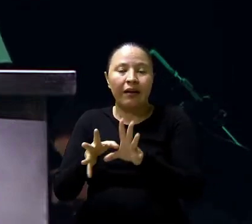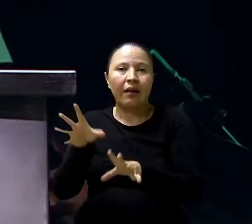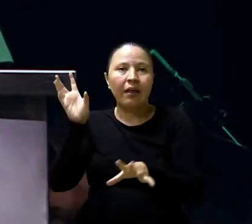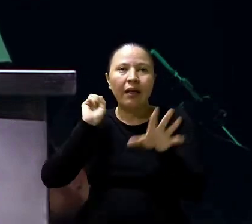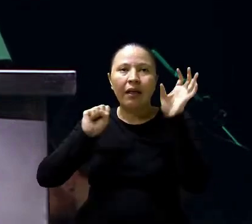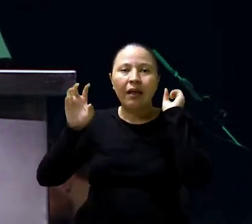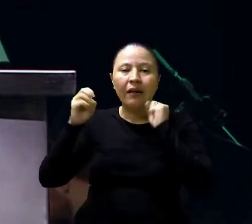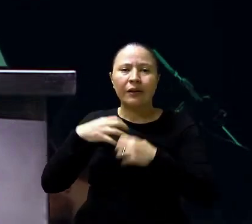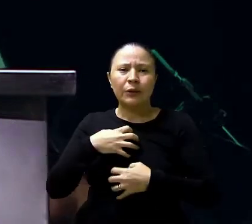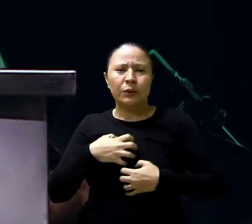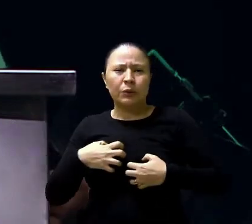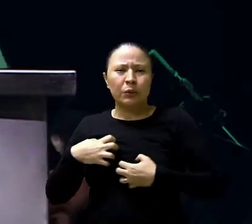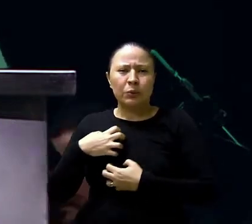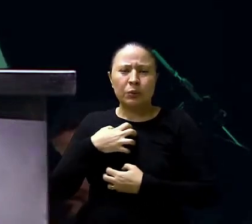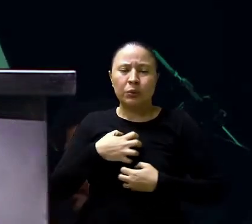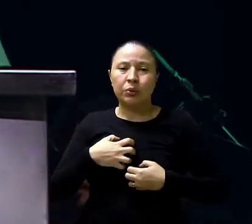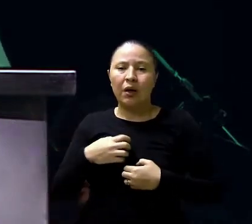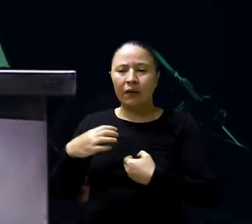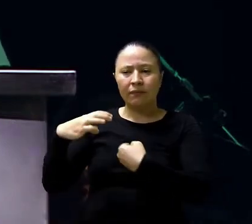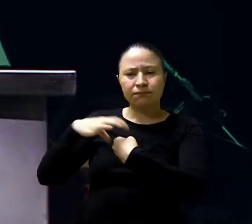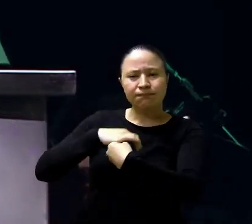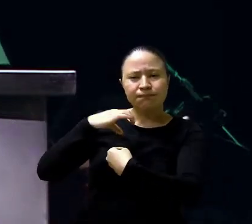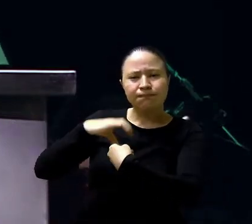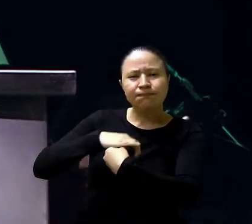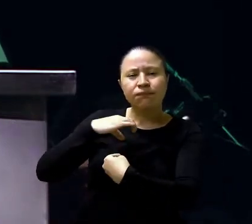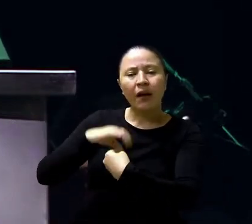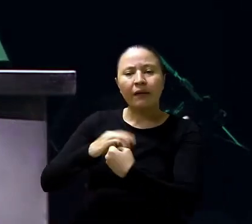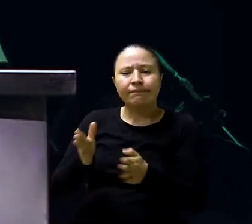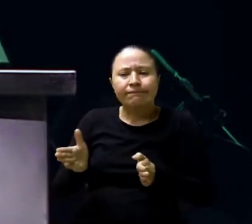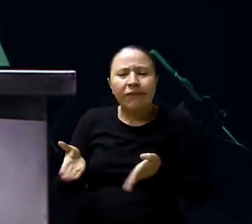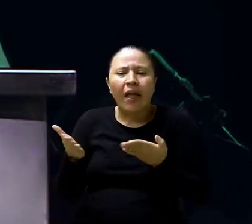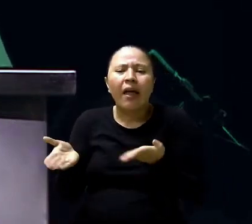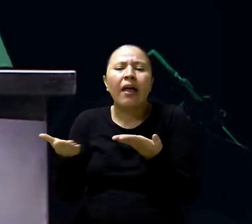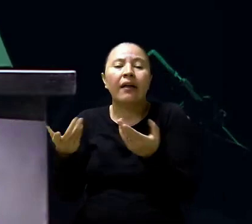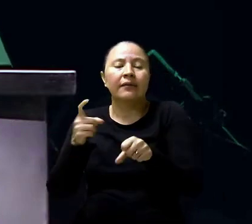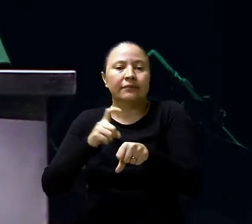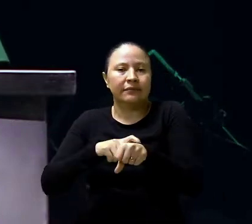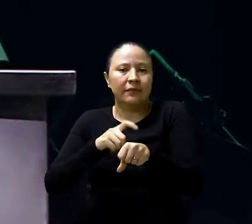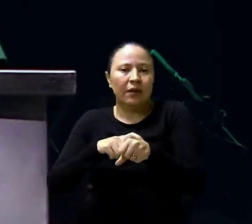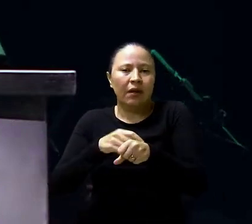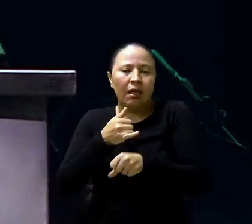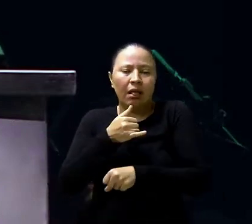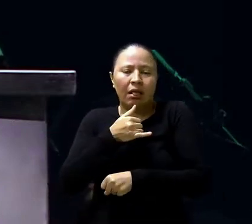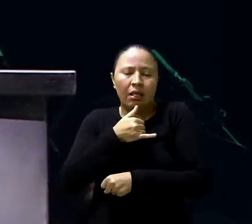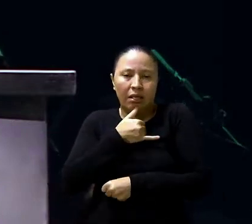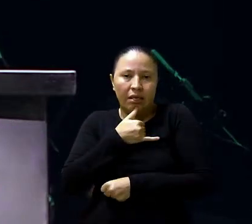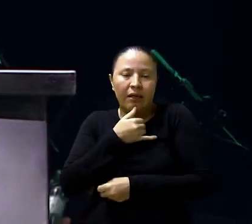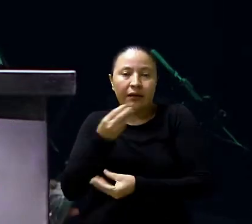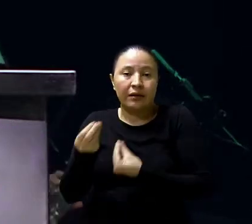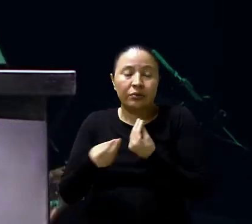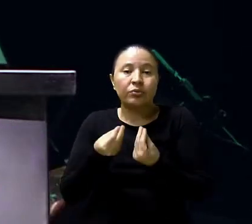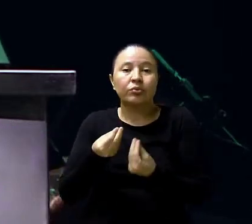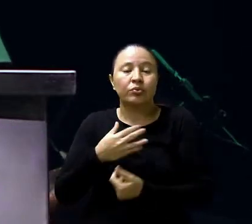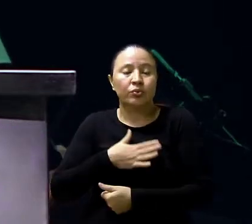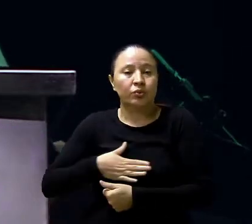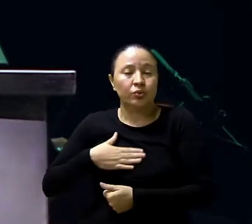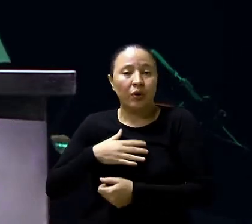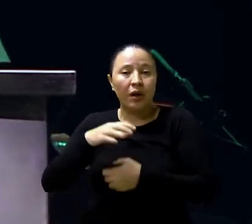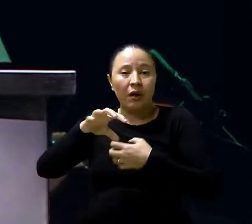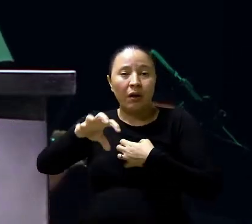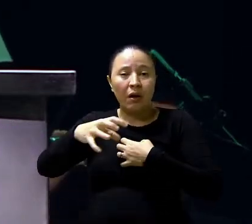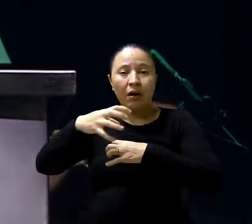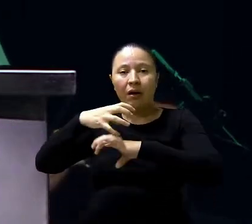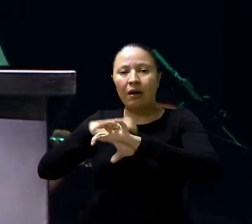nossas angústias, de dar um conselho, de nos incentivar nos momentos de desânimo. Sua generosidade e empatia